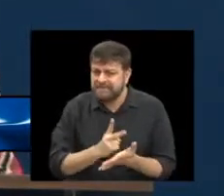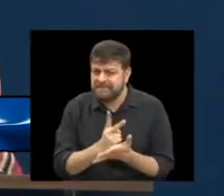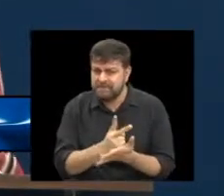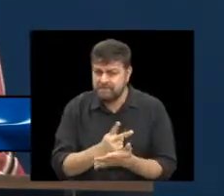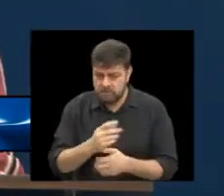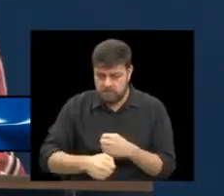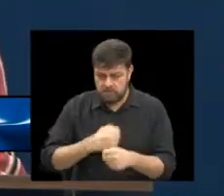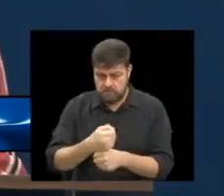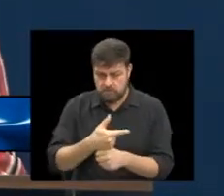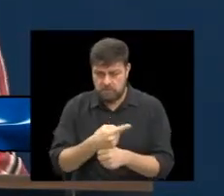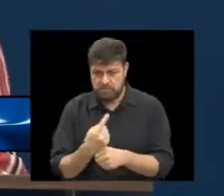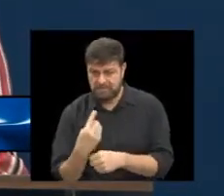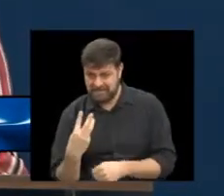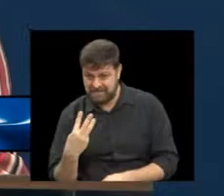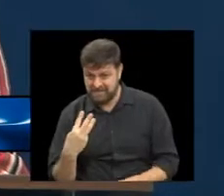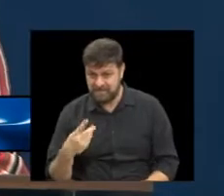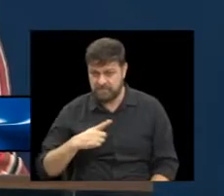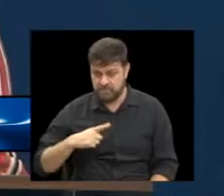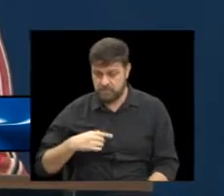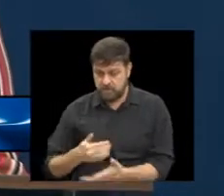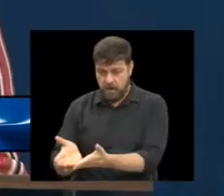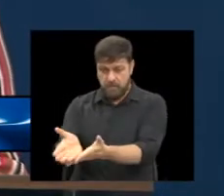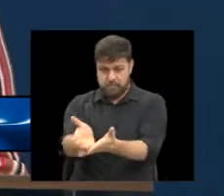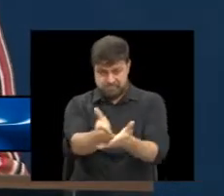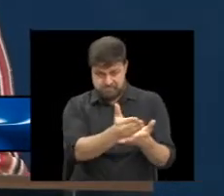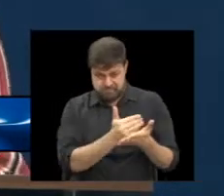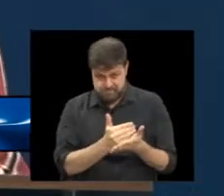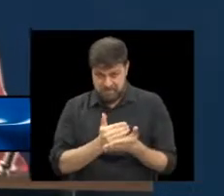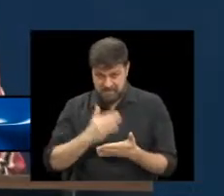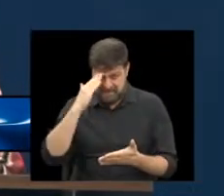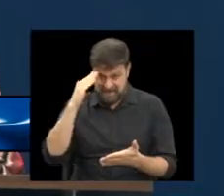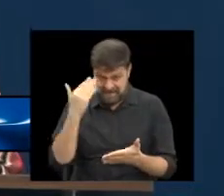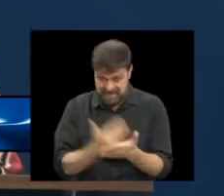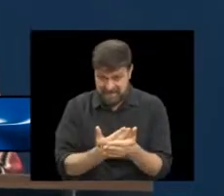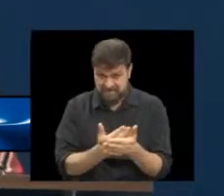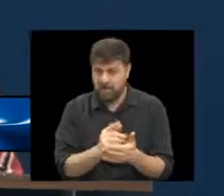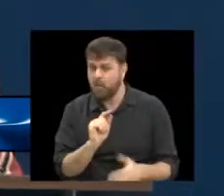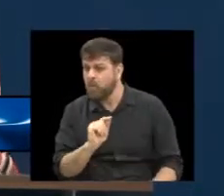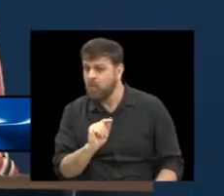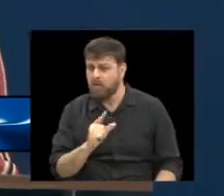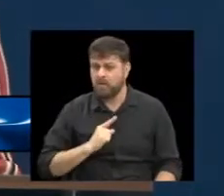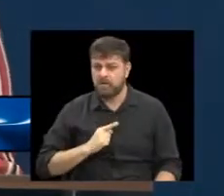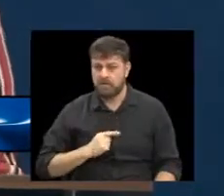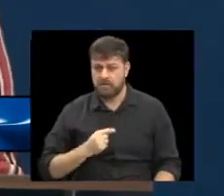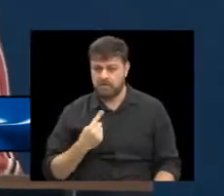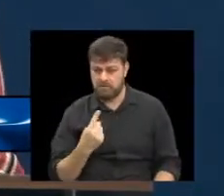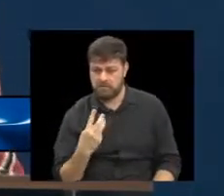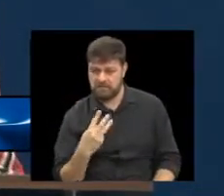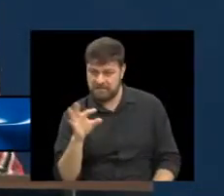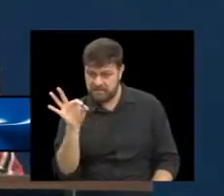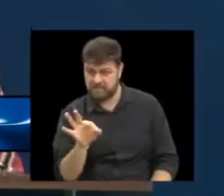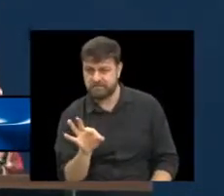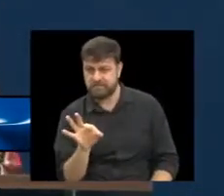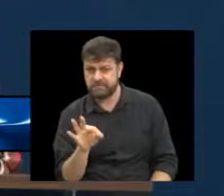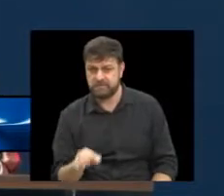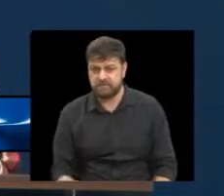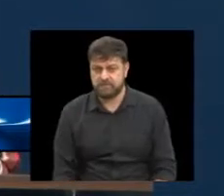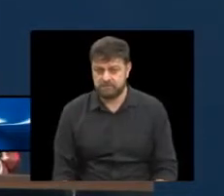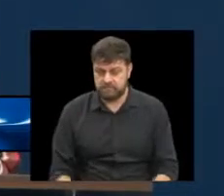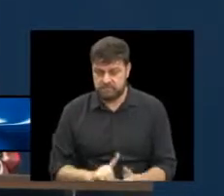a diferença entre a arrecadação prevista e a arrecadação executada foi de 13%.